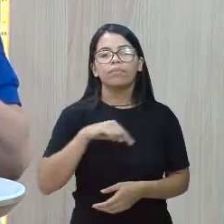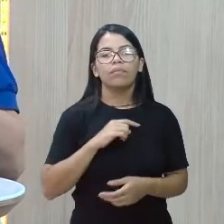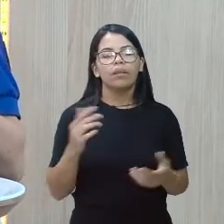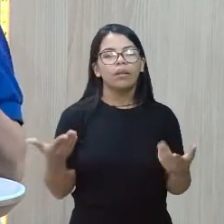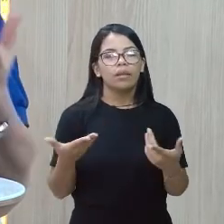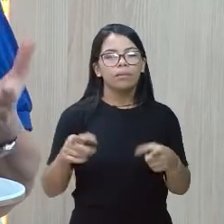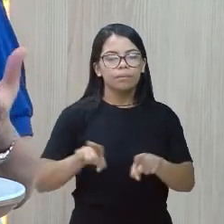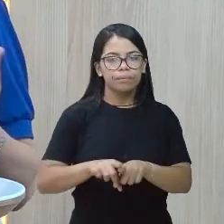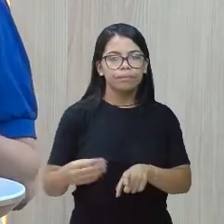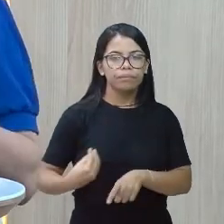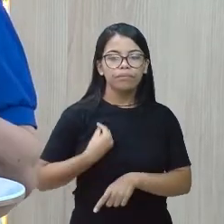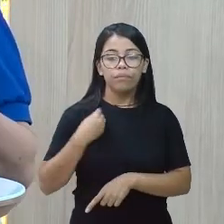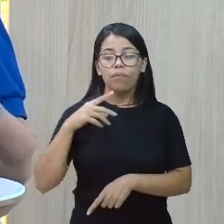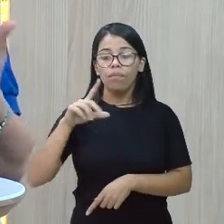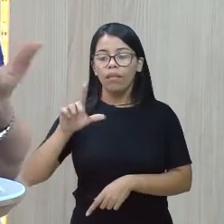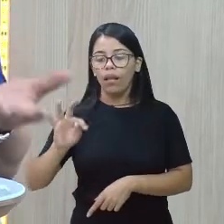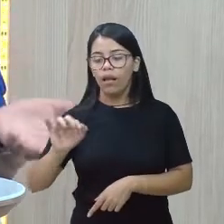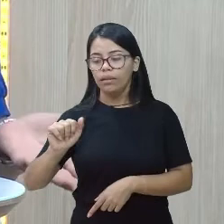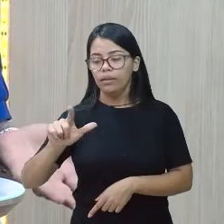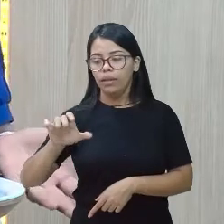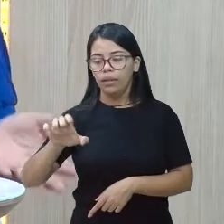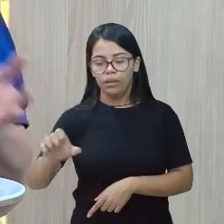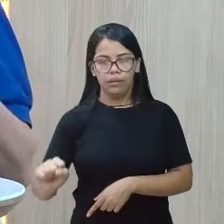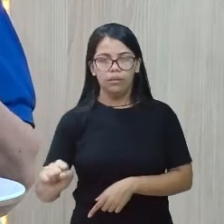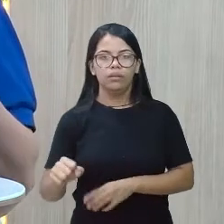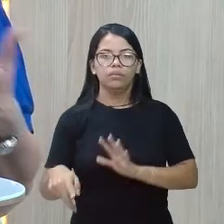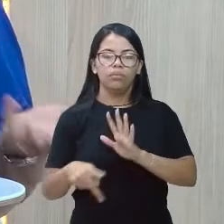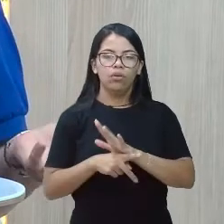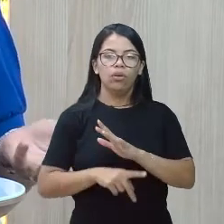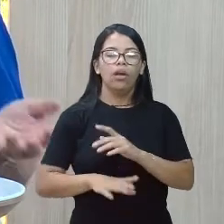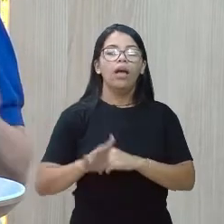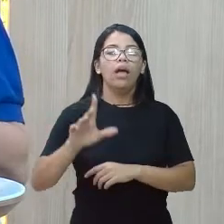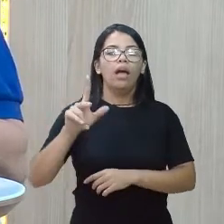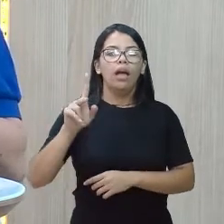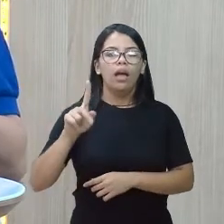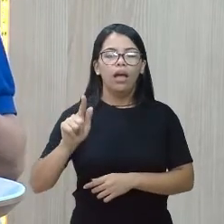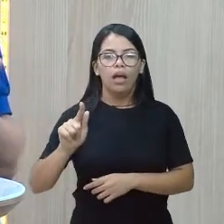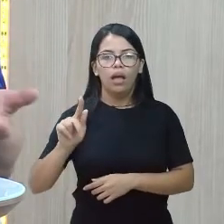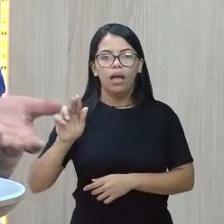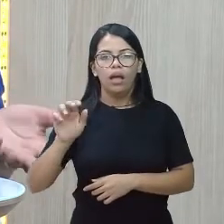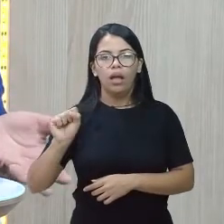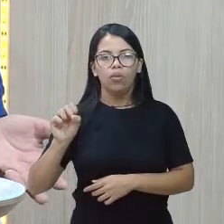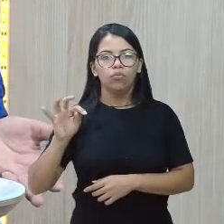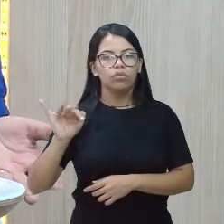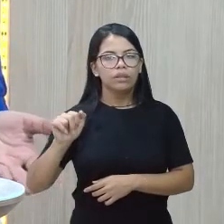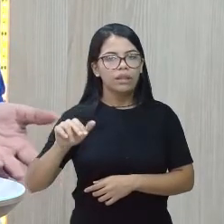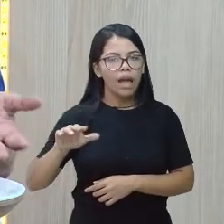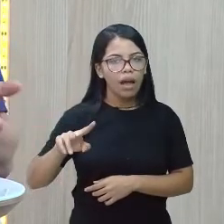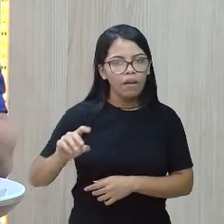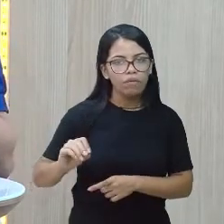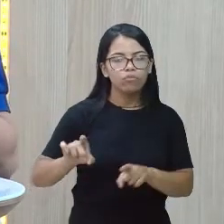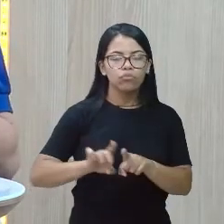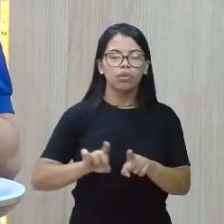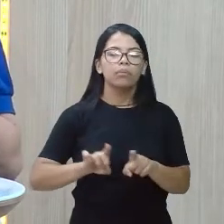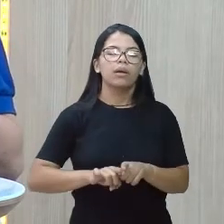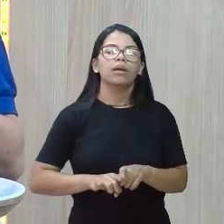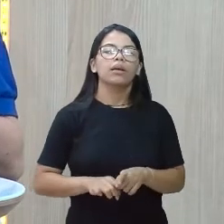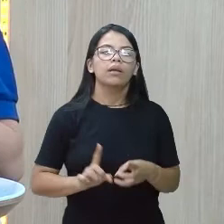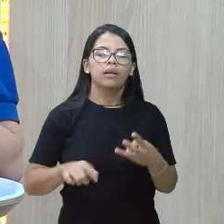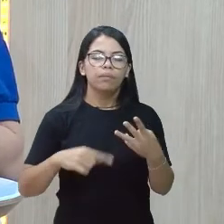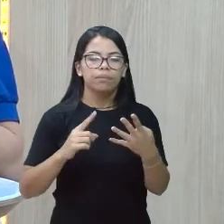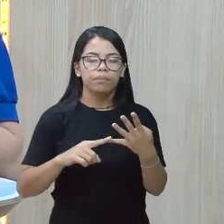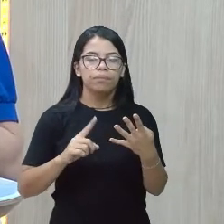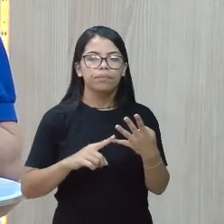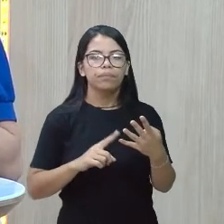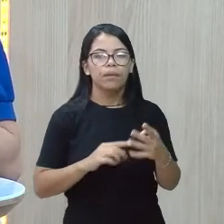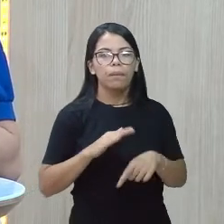presença também de Thales, da Escola Luiz Vaz de Camões, Gustavo, arquiteto Alexandre Muniz. Nós temos também a